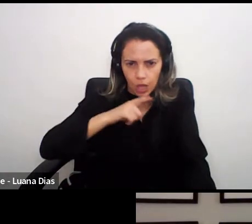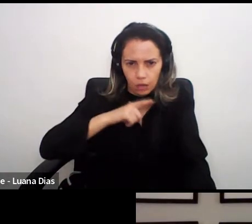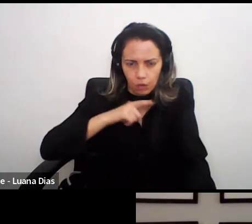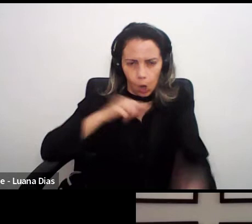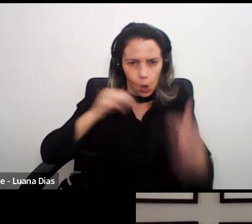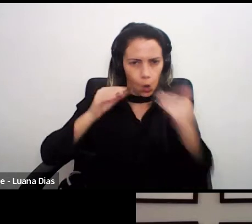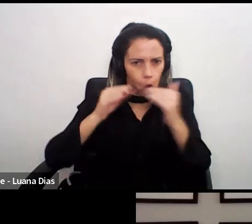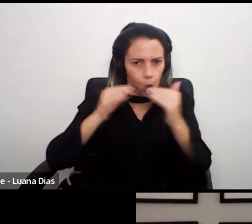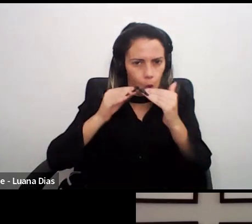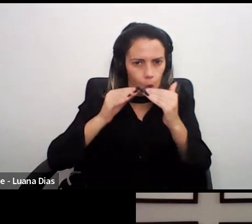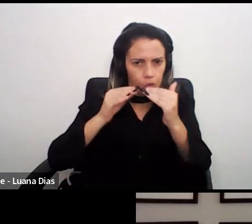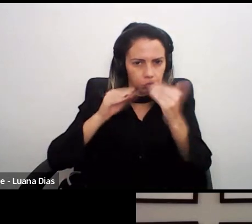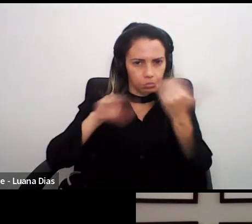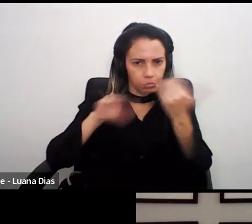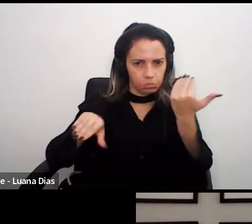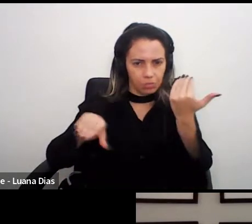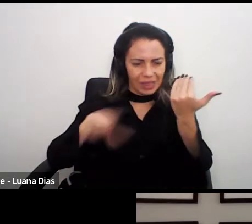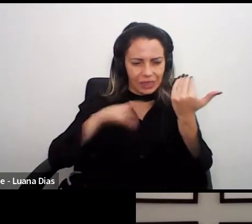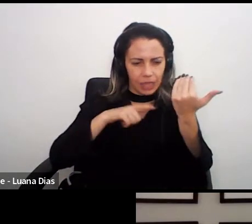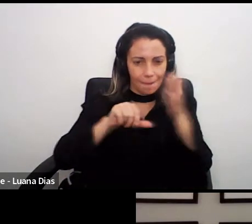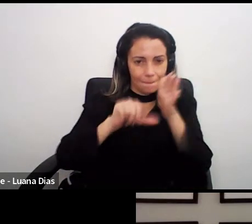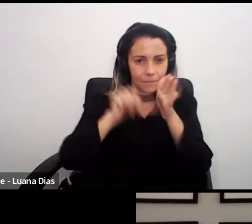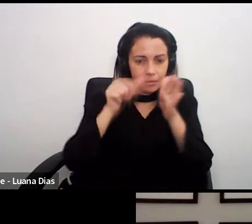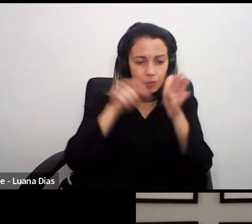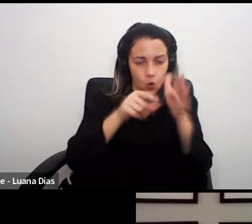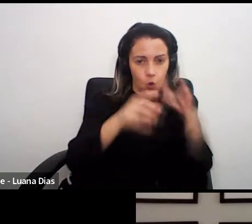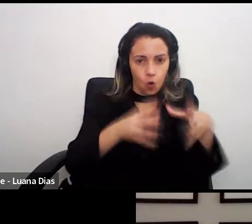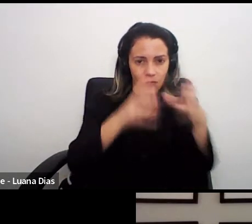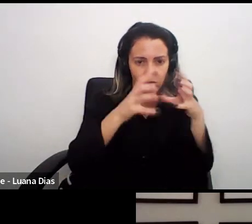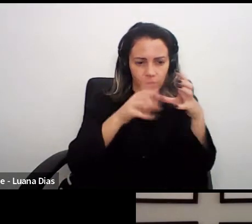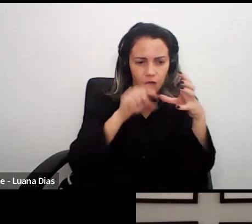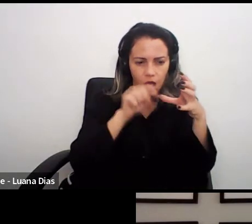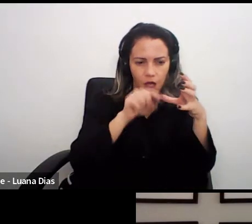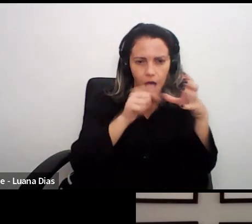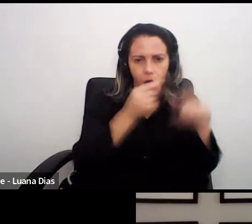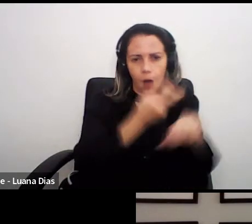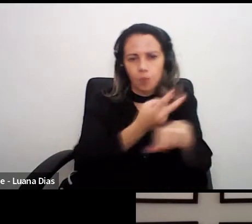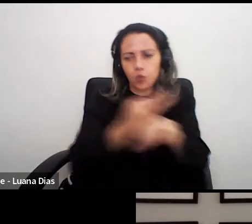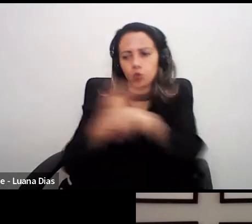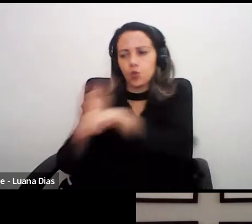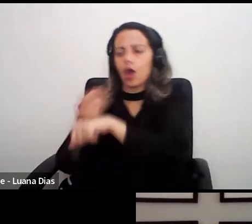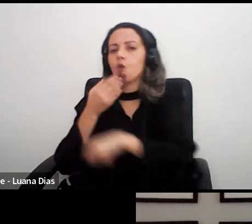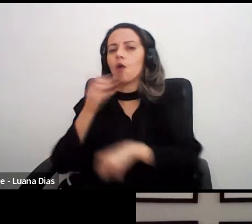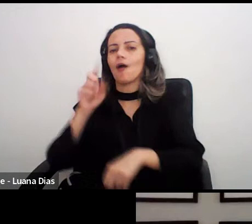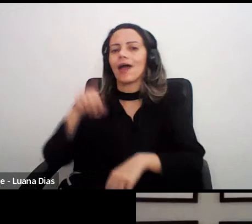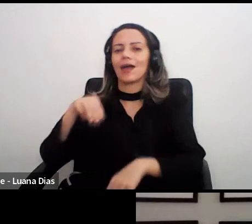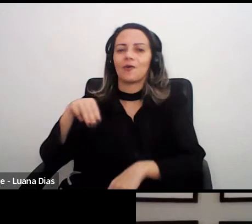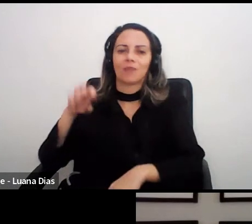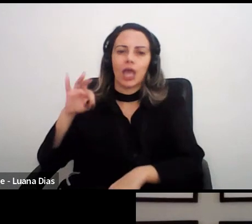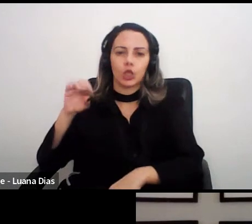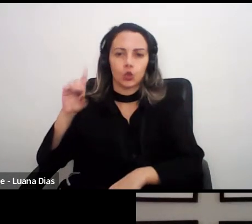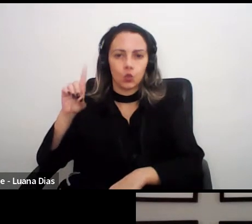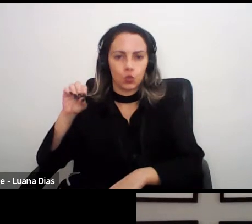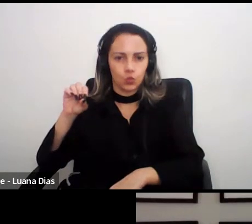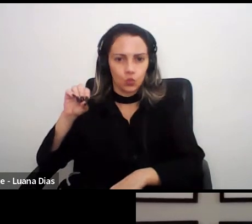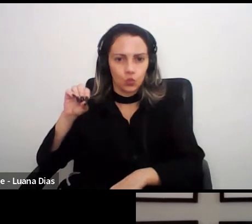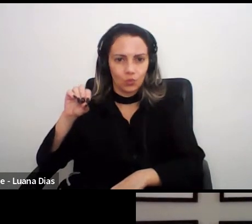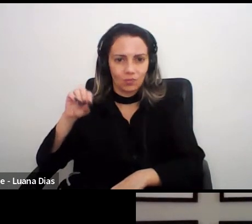concorda com essa ideia? Porque os juízes têm autonomia para trabalhar. Será que essa é uma ideia válida de propor e discutir?